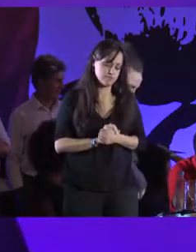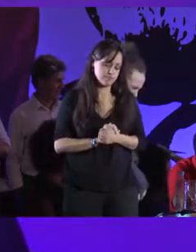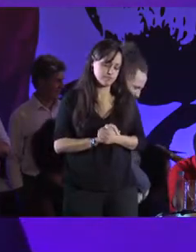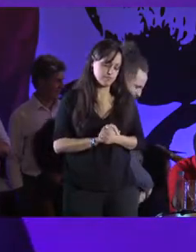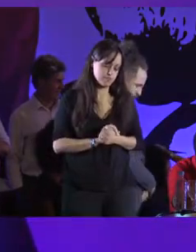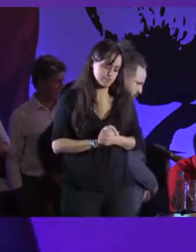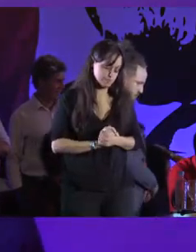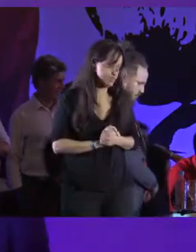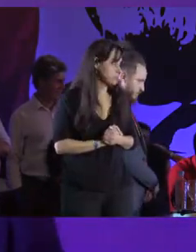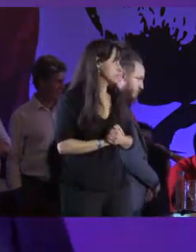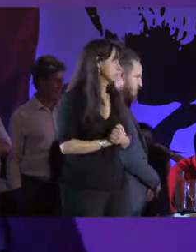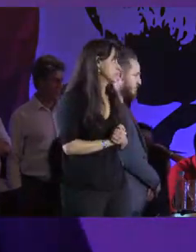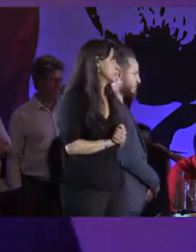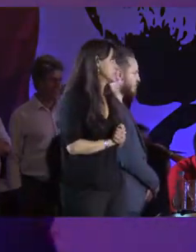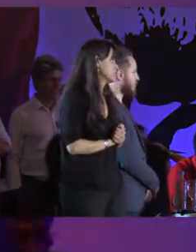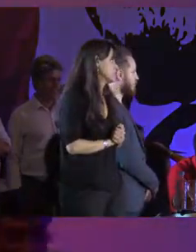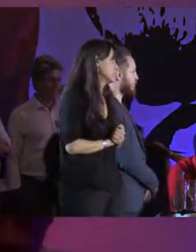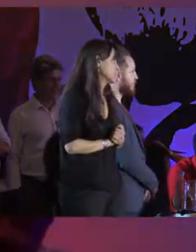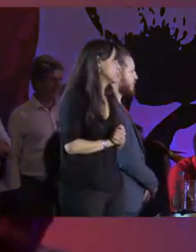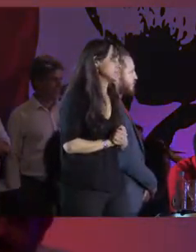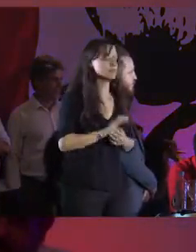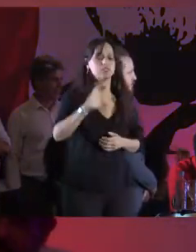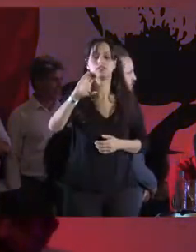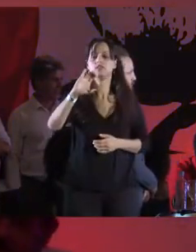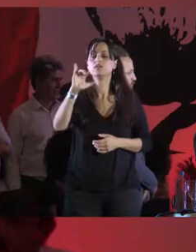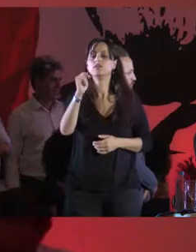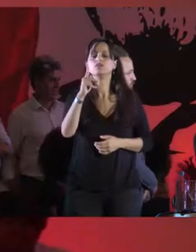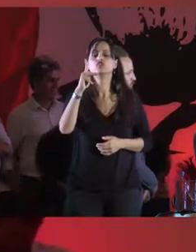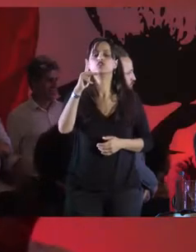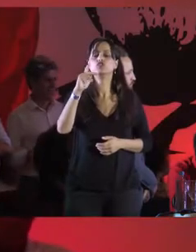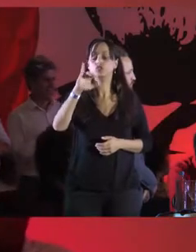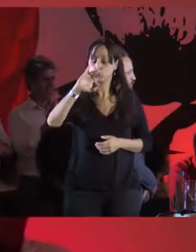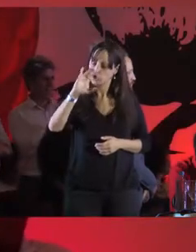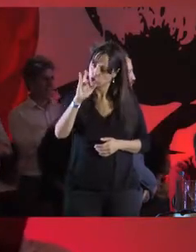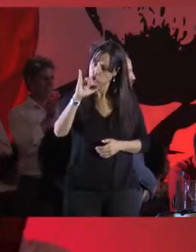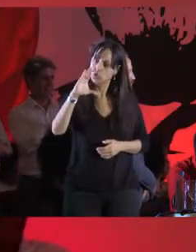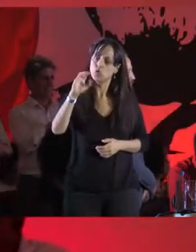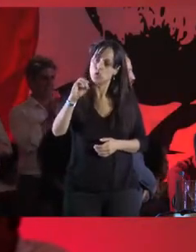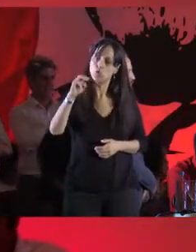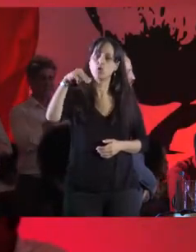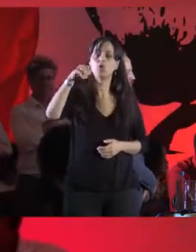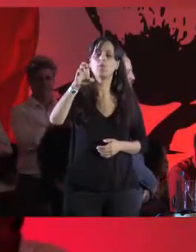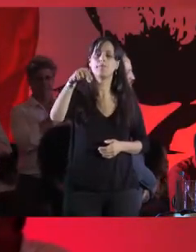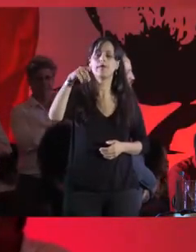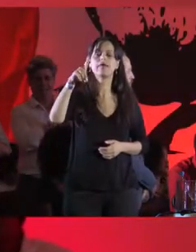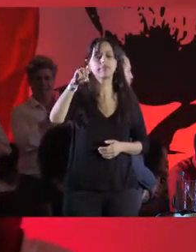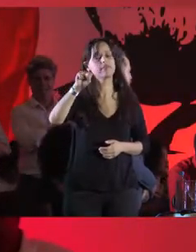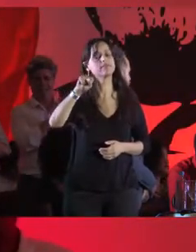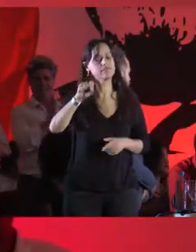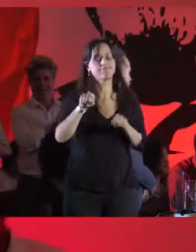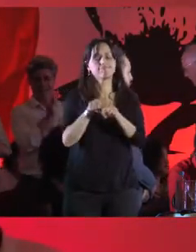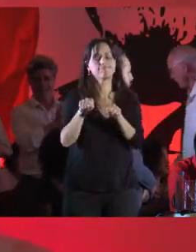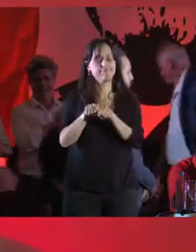querido companheiro Chico Mendes. A nossa companheira